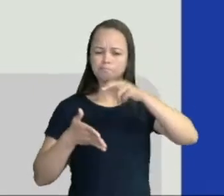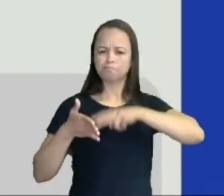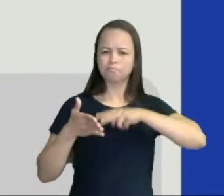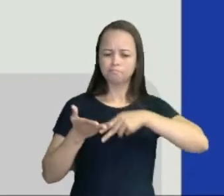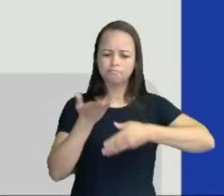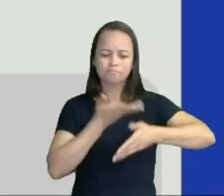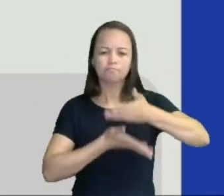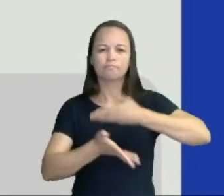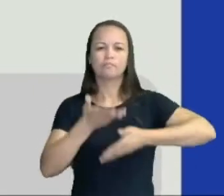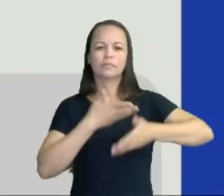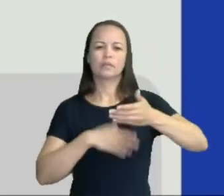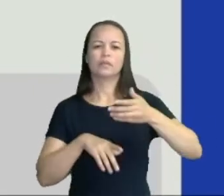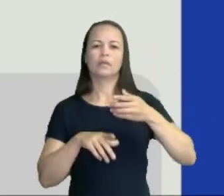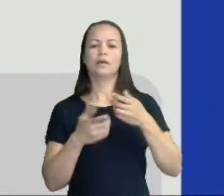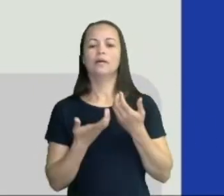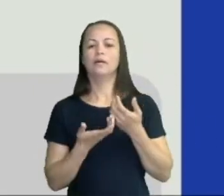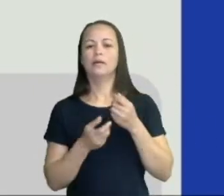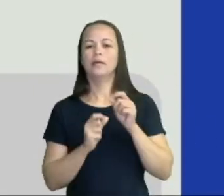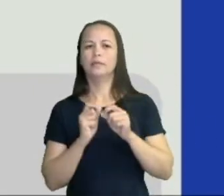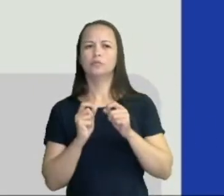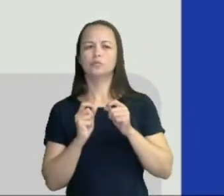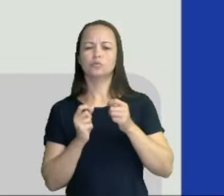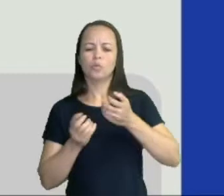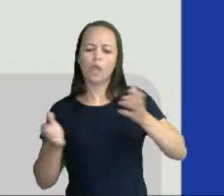influenciou para a sua